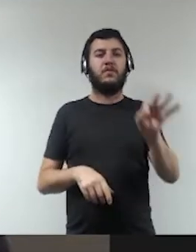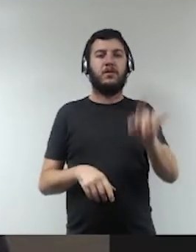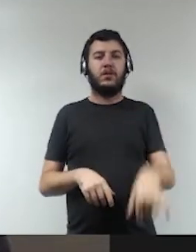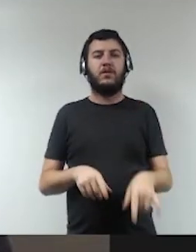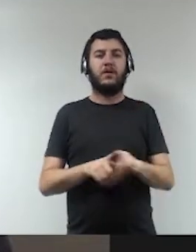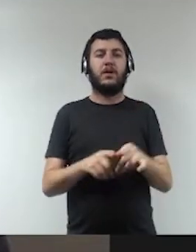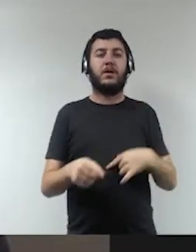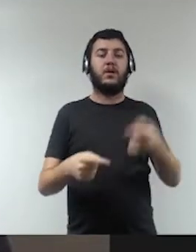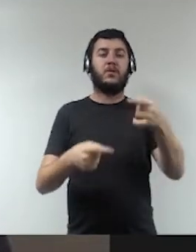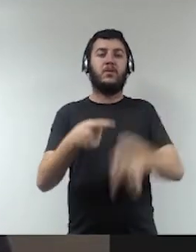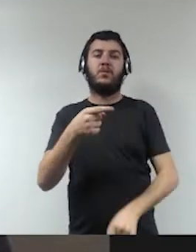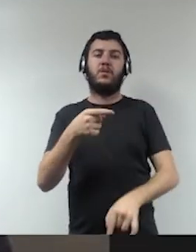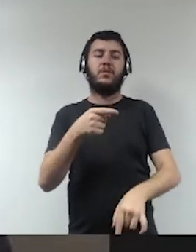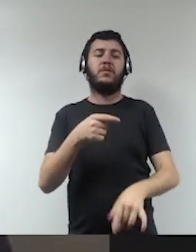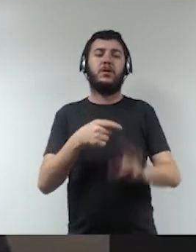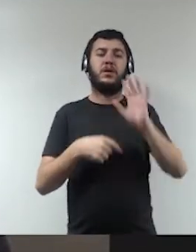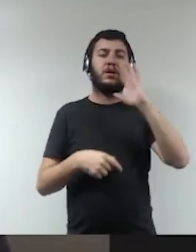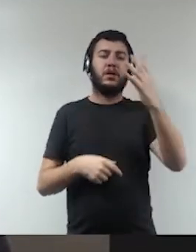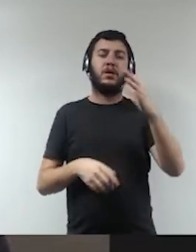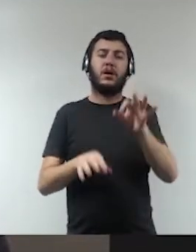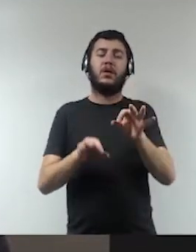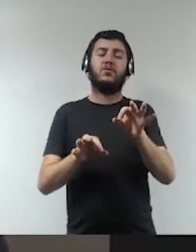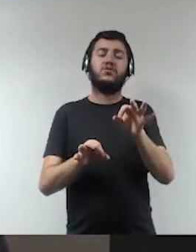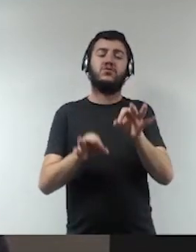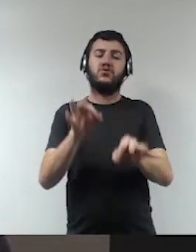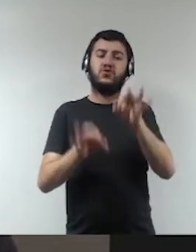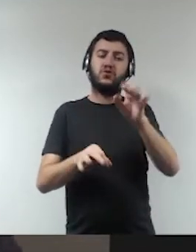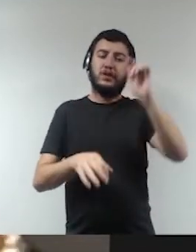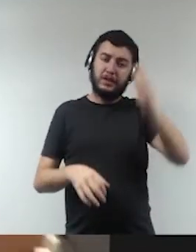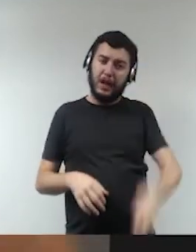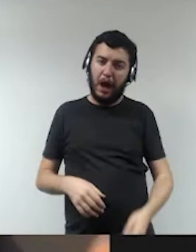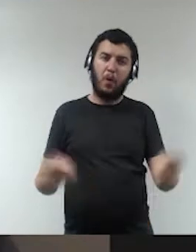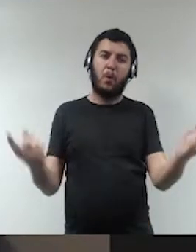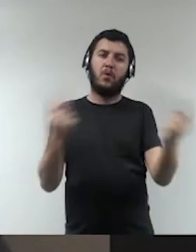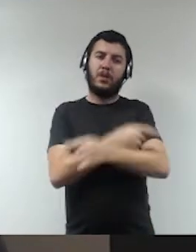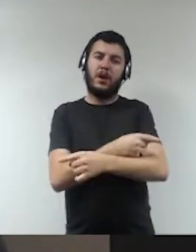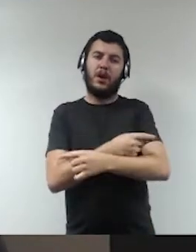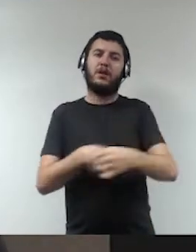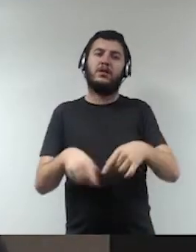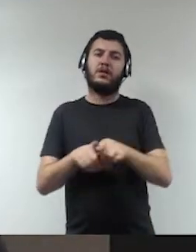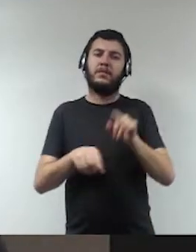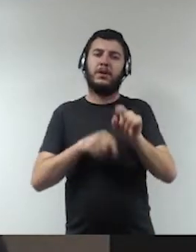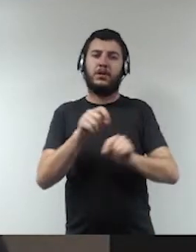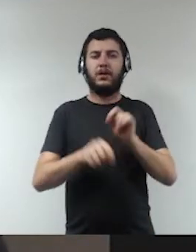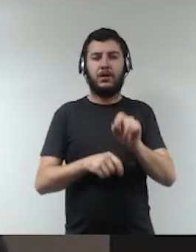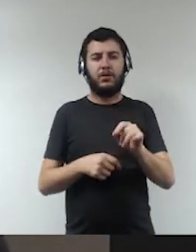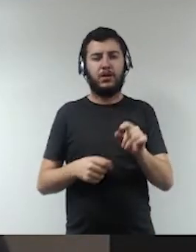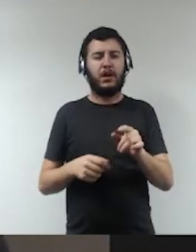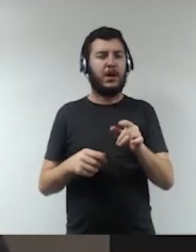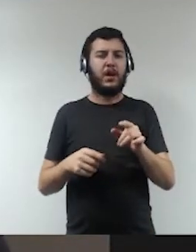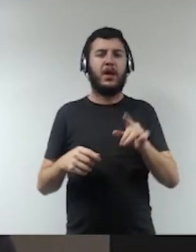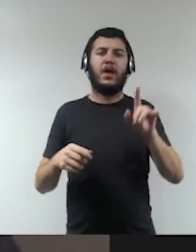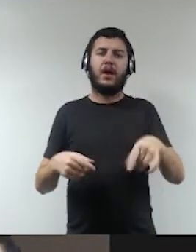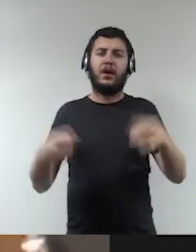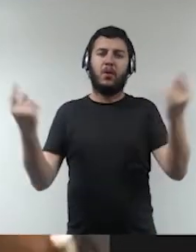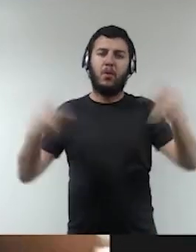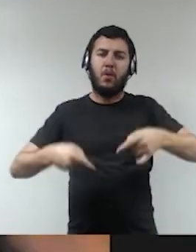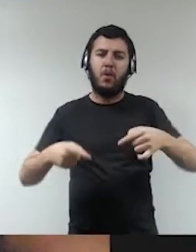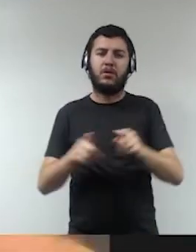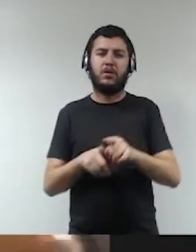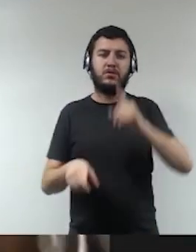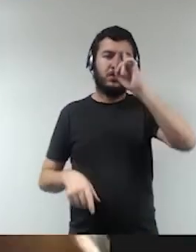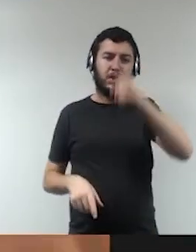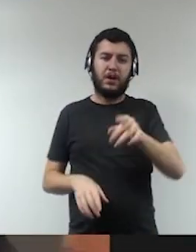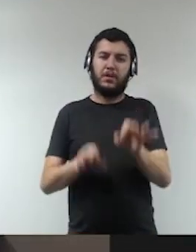decisões judiciais contrárias, decisões além dos limites do ordenamento jurídico, quando